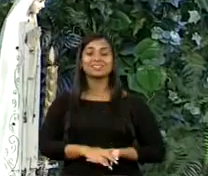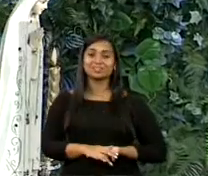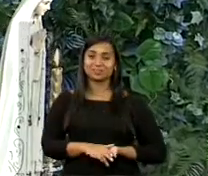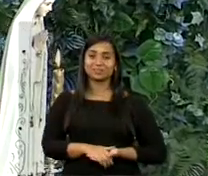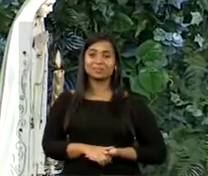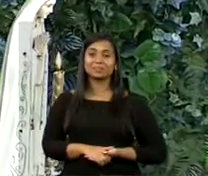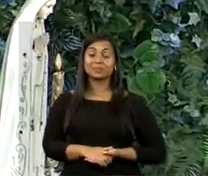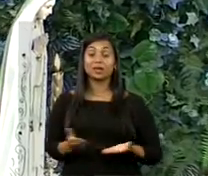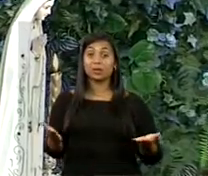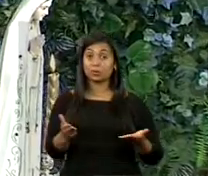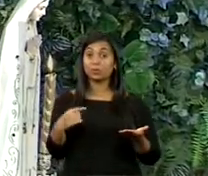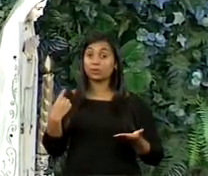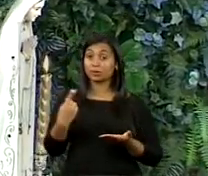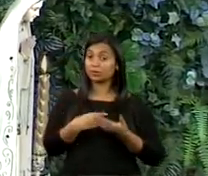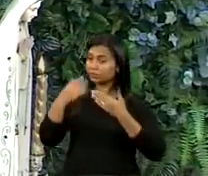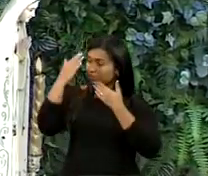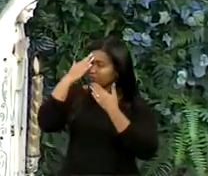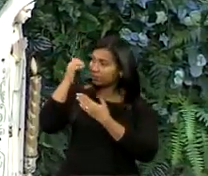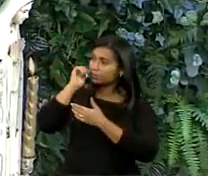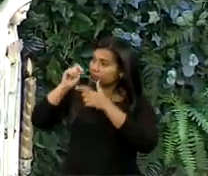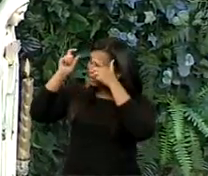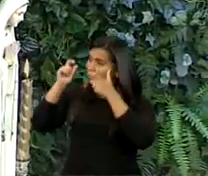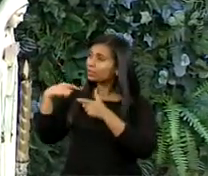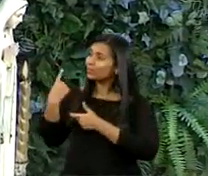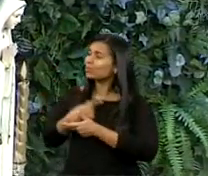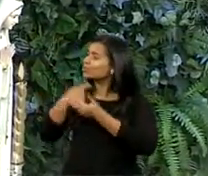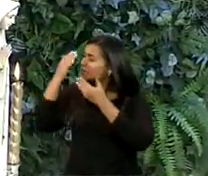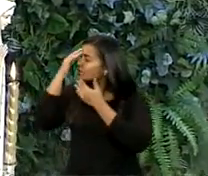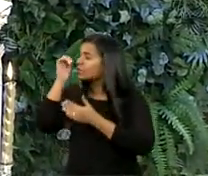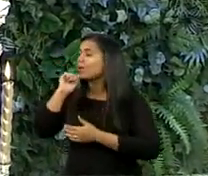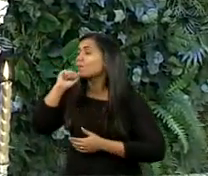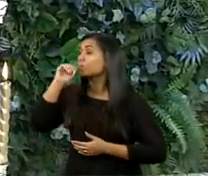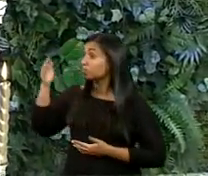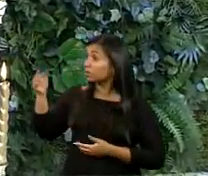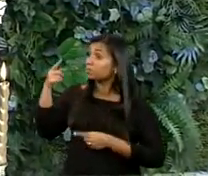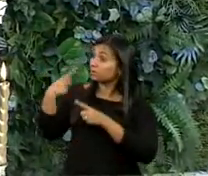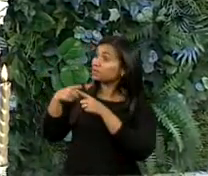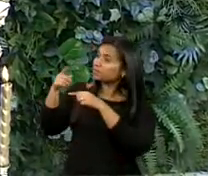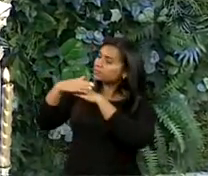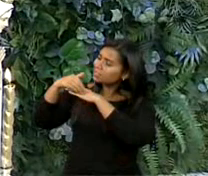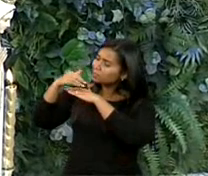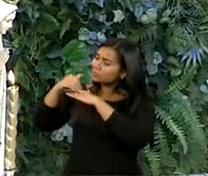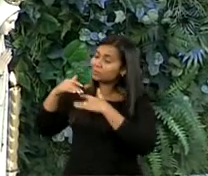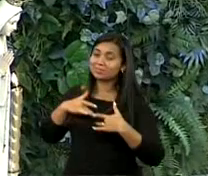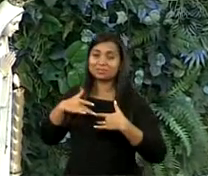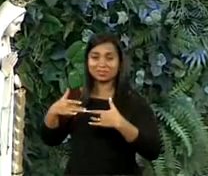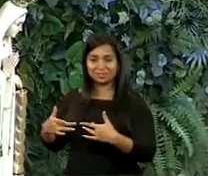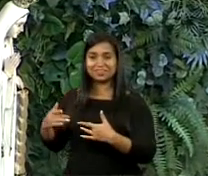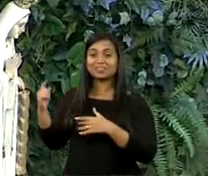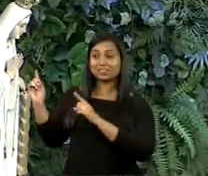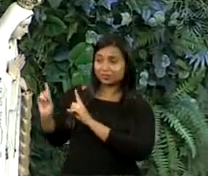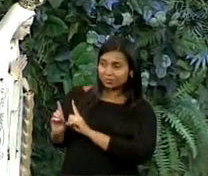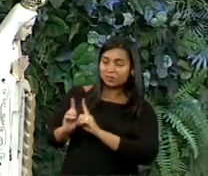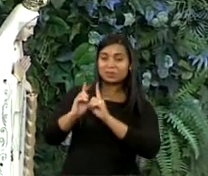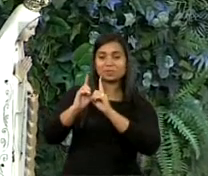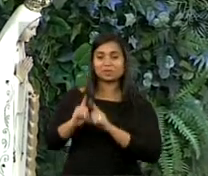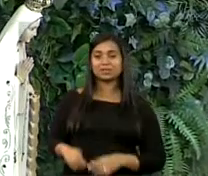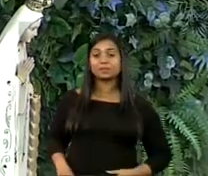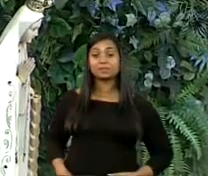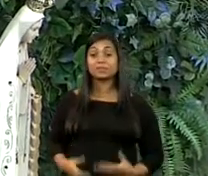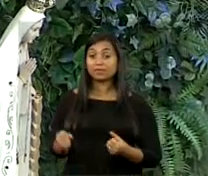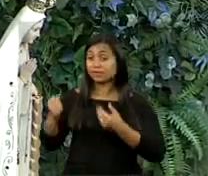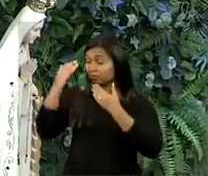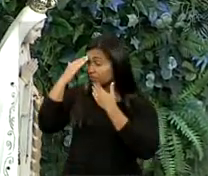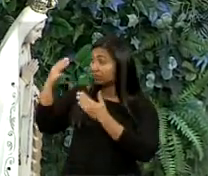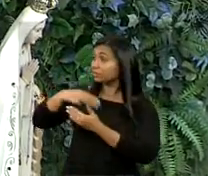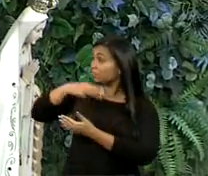também. E agora, nessa salve rainha, nós te saudamos, ó Mãe, pois sois doce, generosa e nossa companheira. Vamos saudar